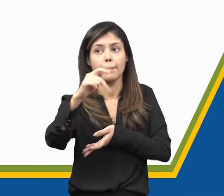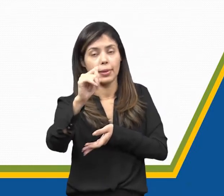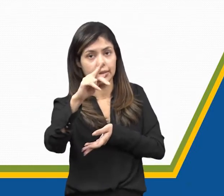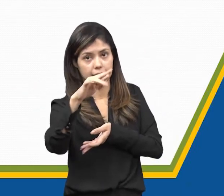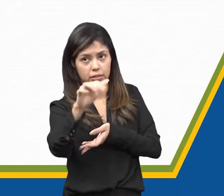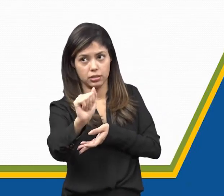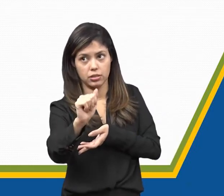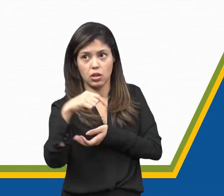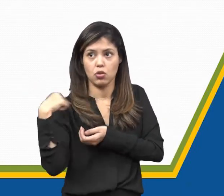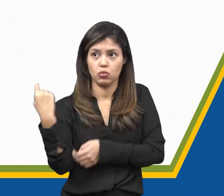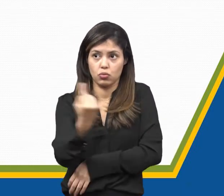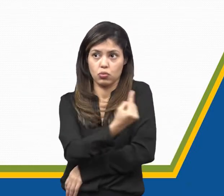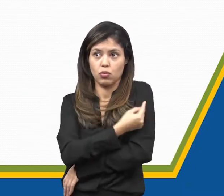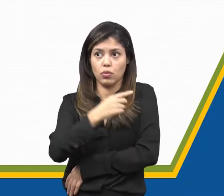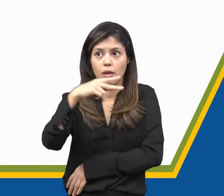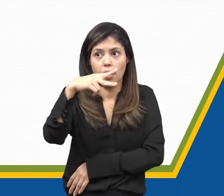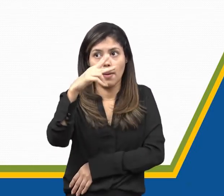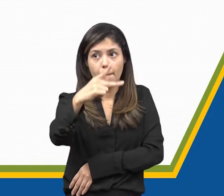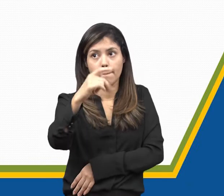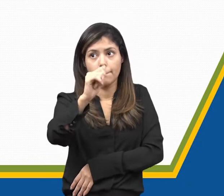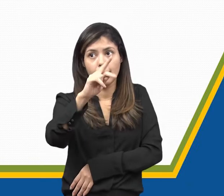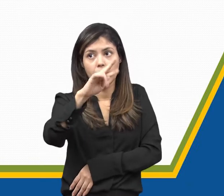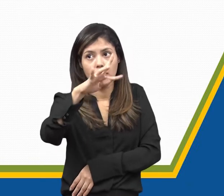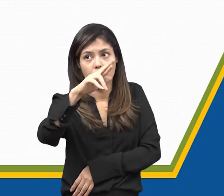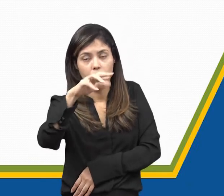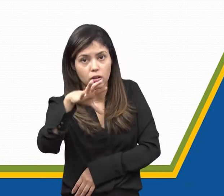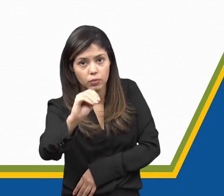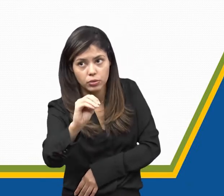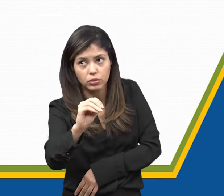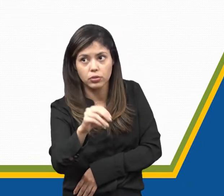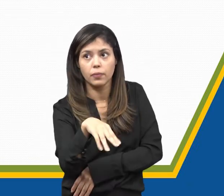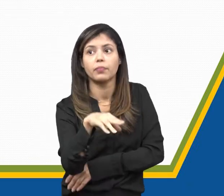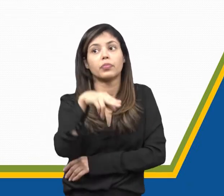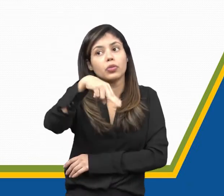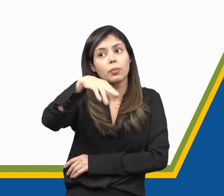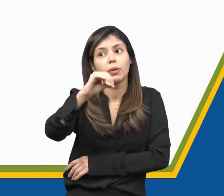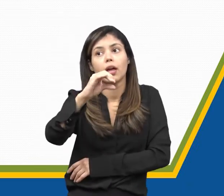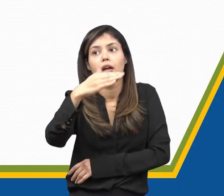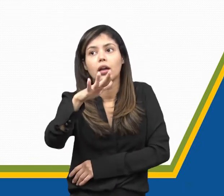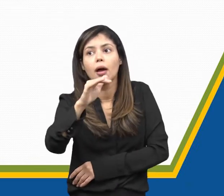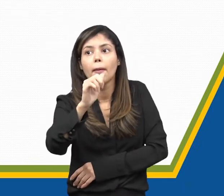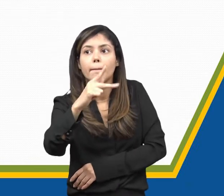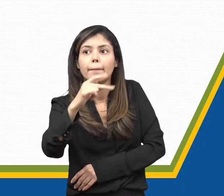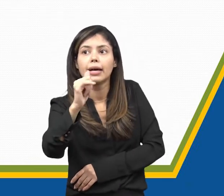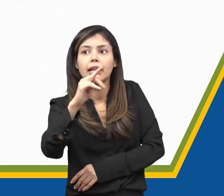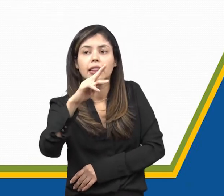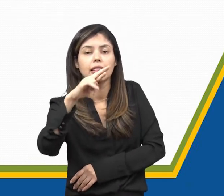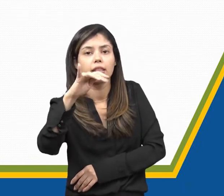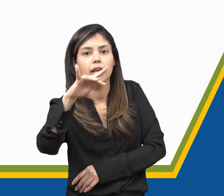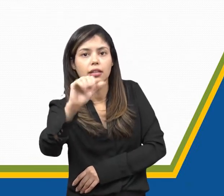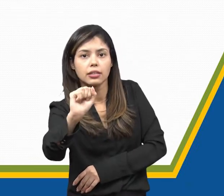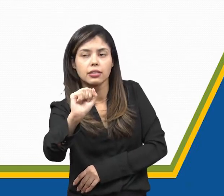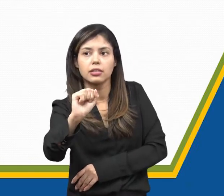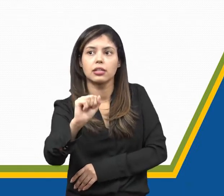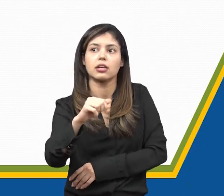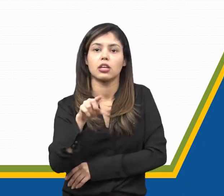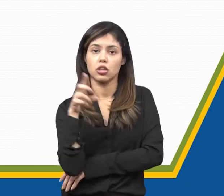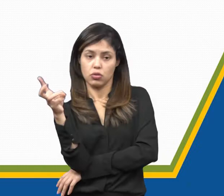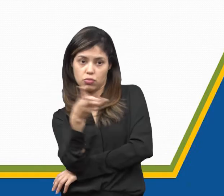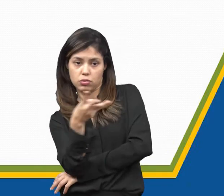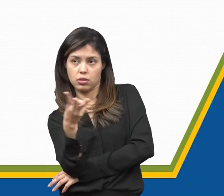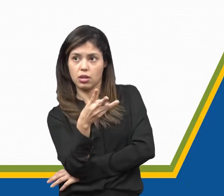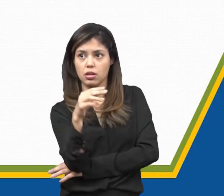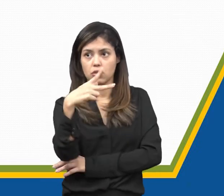parta. Nosotros no partamos. Vosotros no partais. E ustedes no